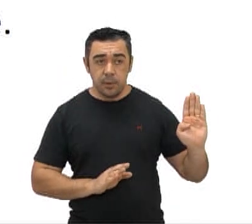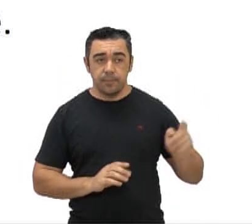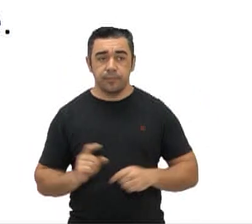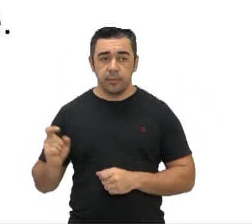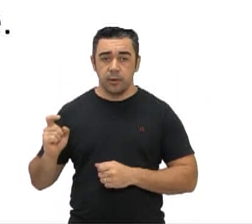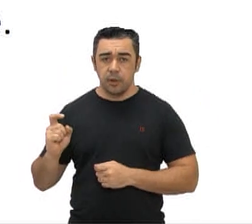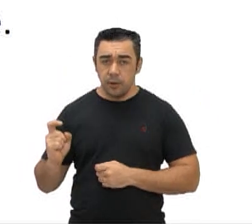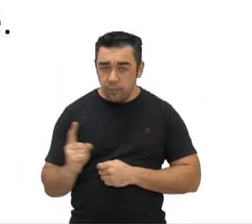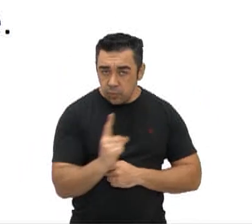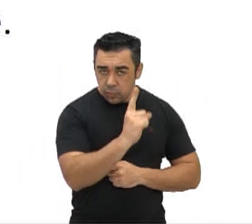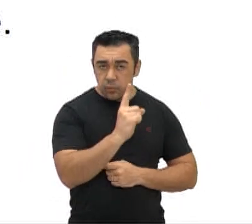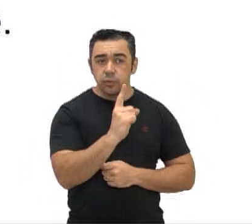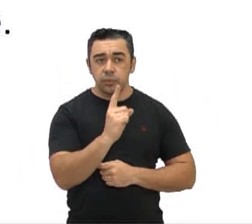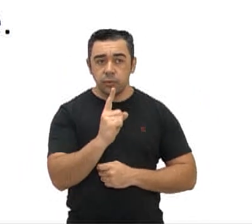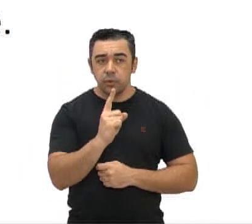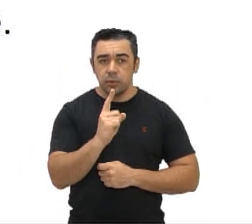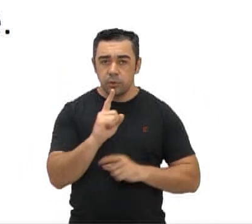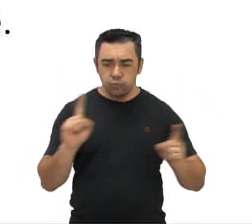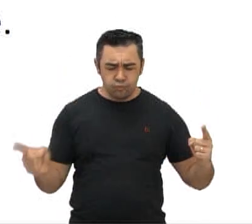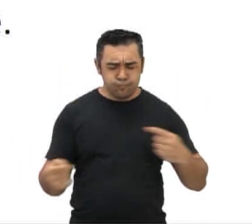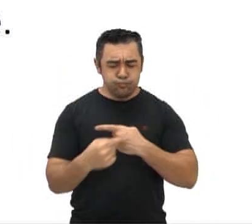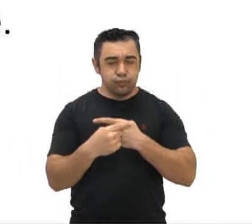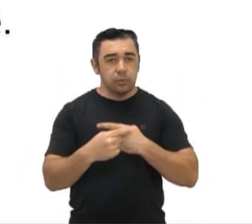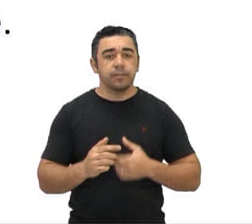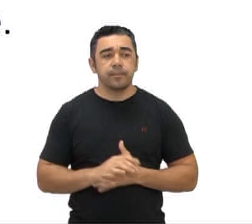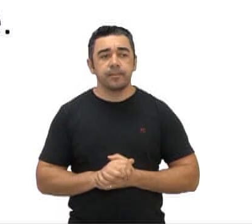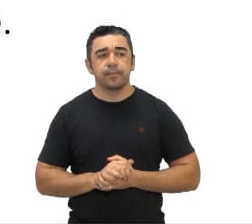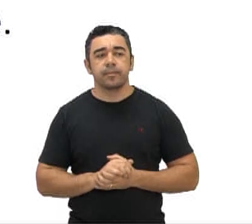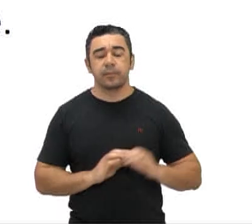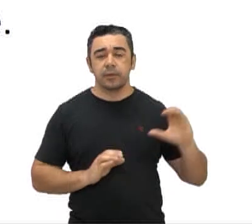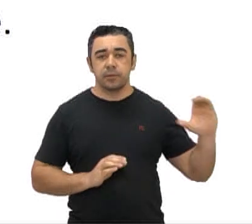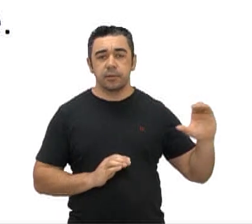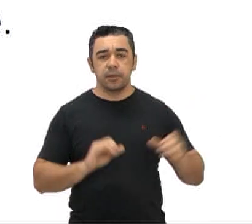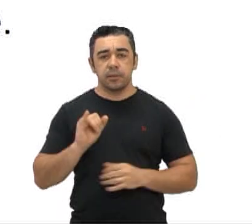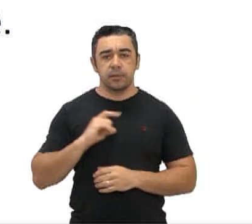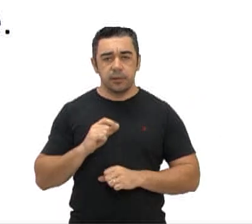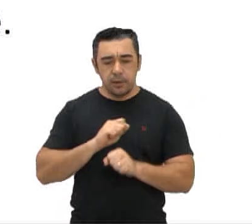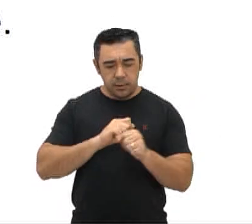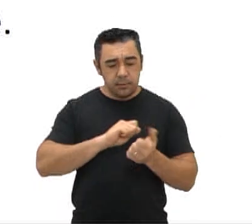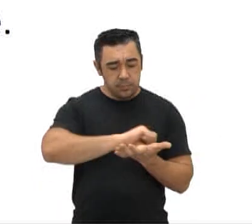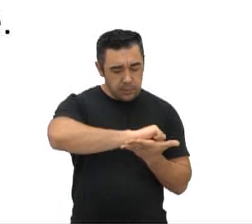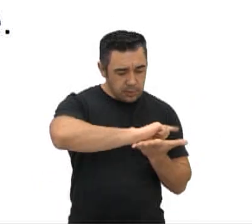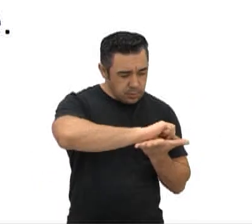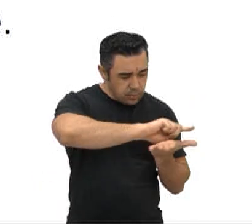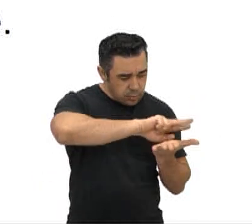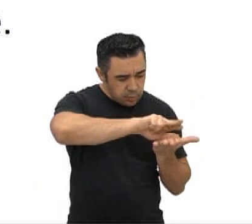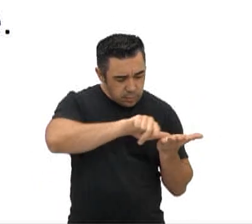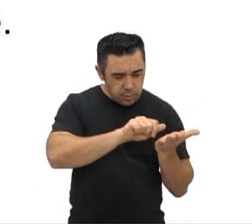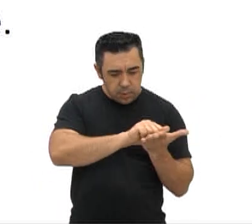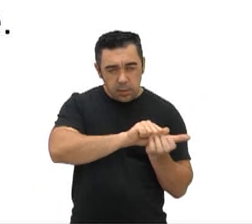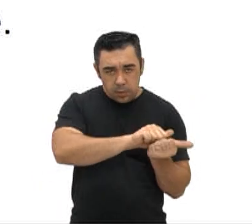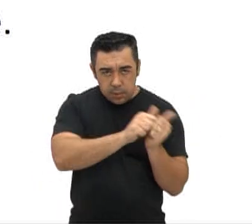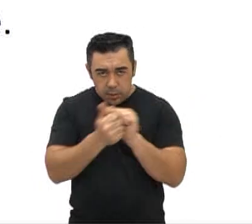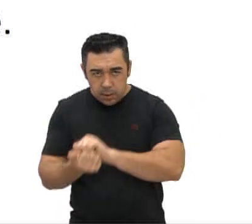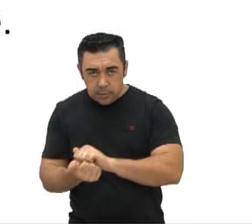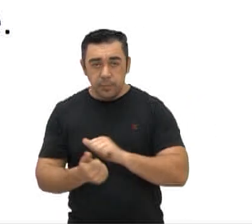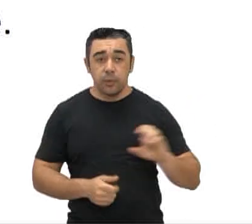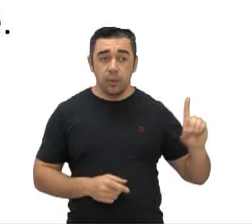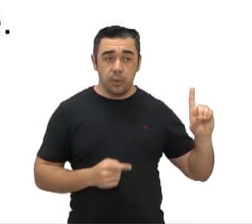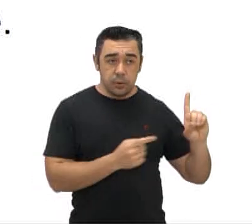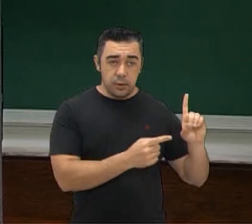B, evolução convergente, letra C, irradiação adaptativa ou letra